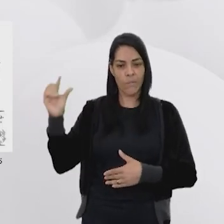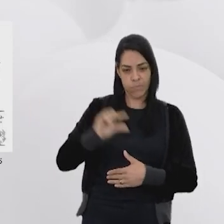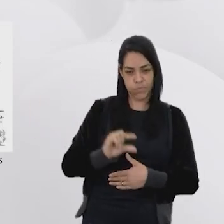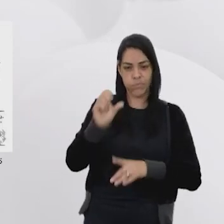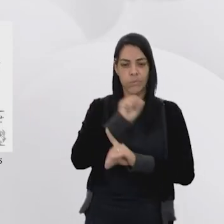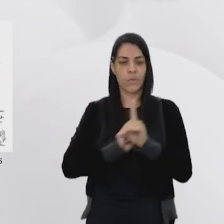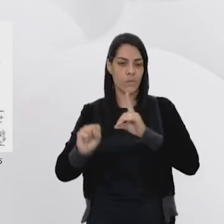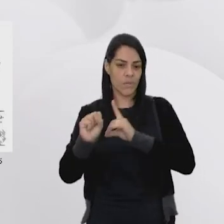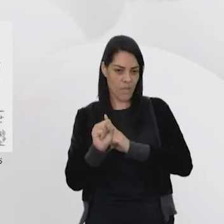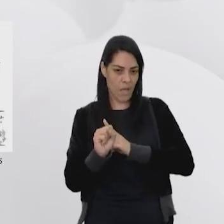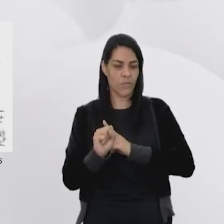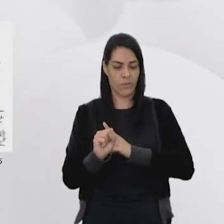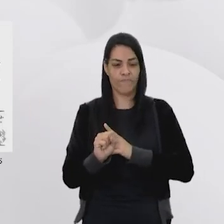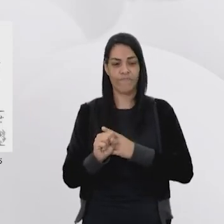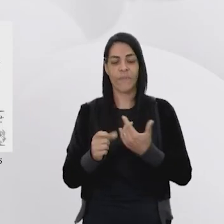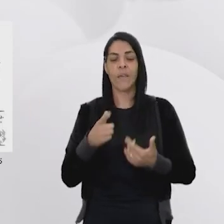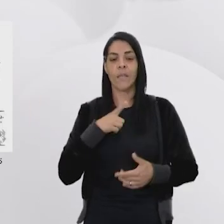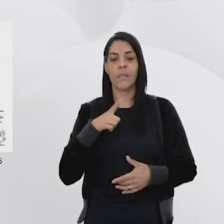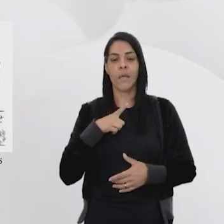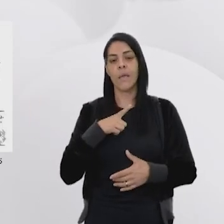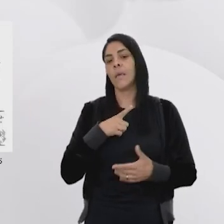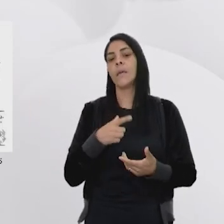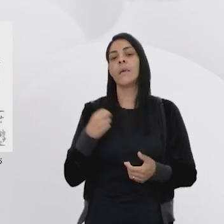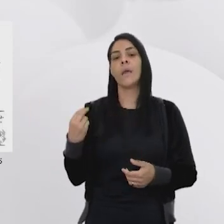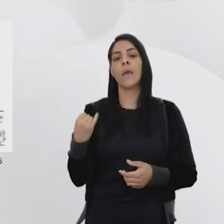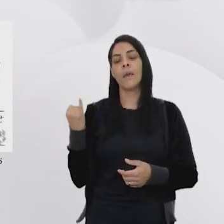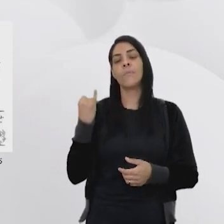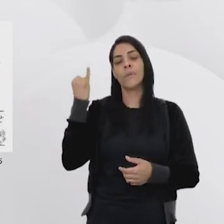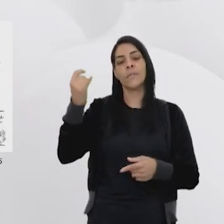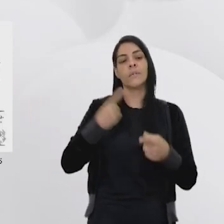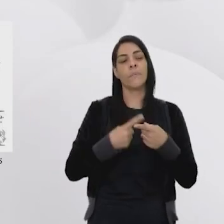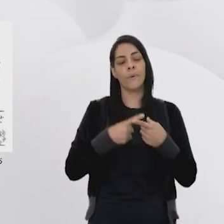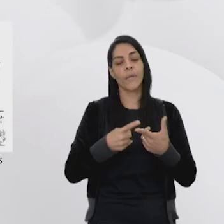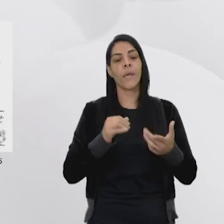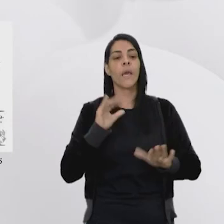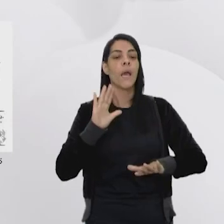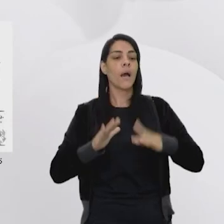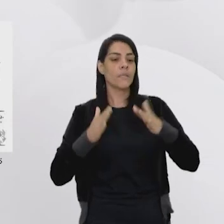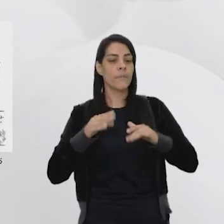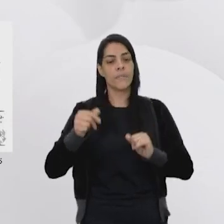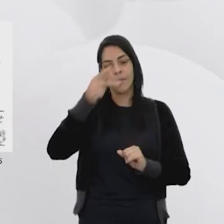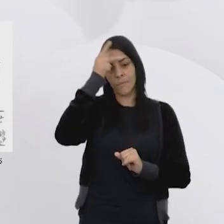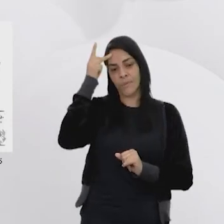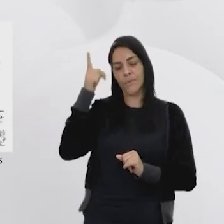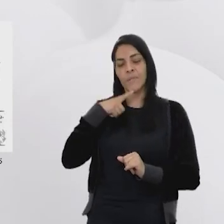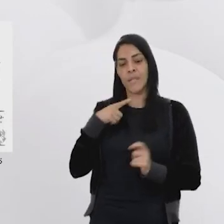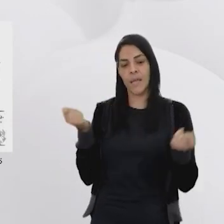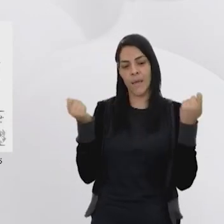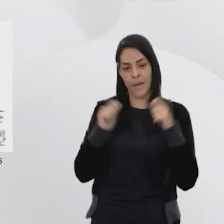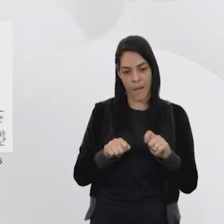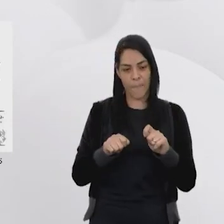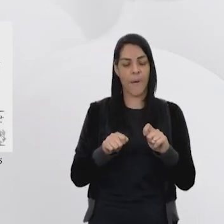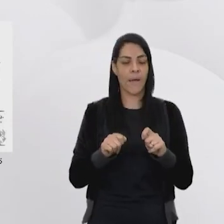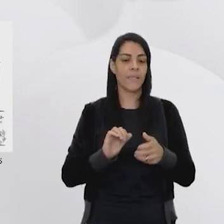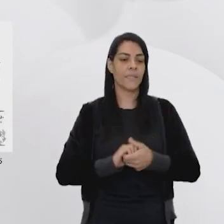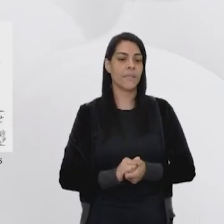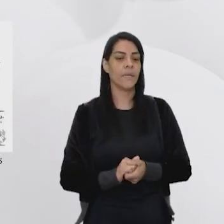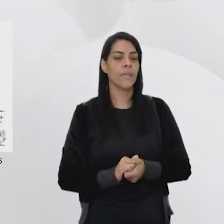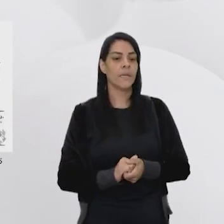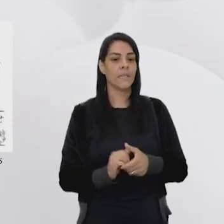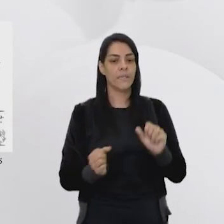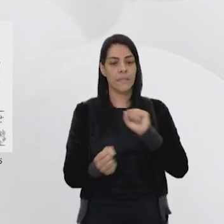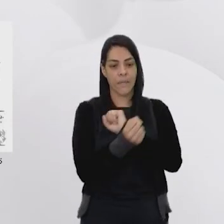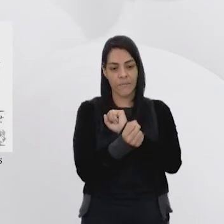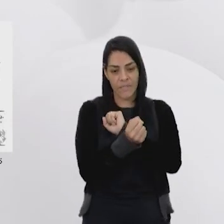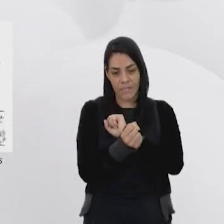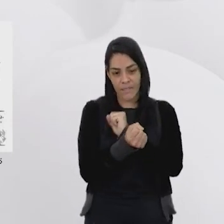sociedade. Isso aqui é um elemento também de suma importância. Por quê? Porque as pessoas que estavam em condição de